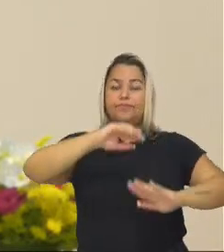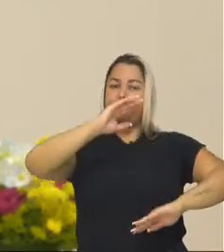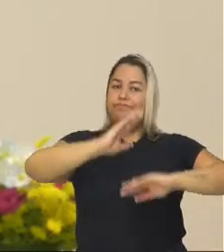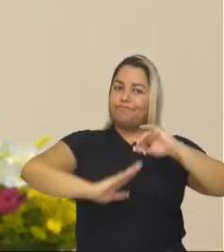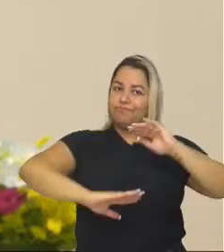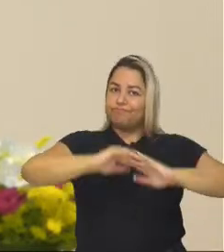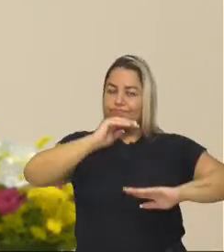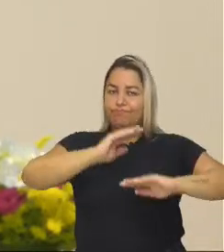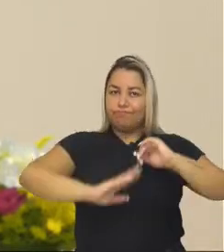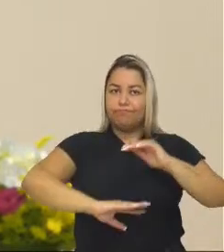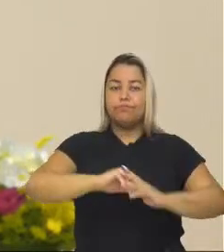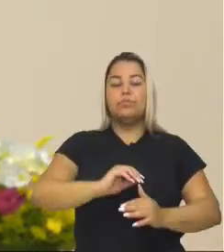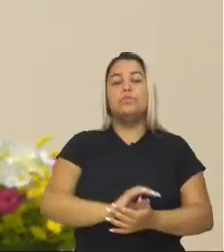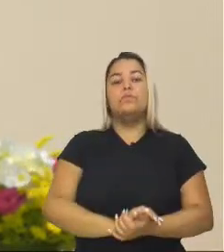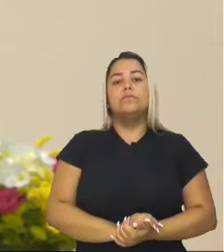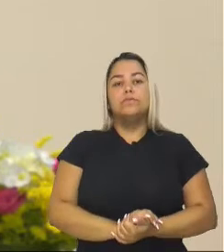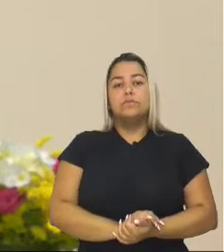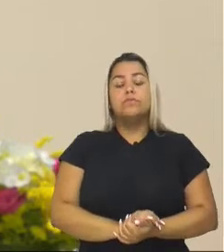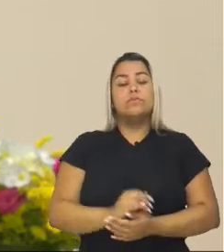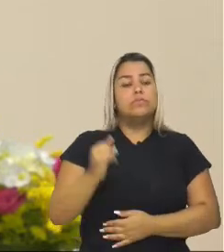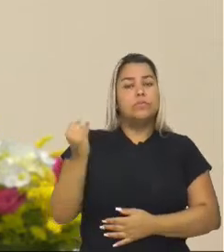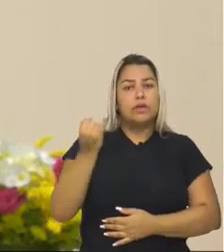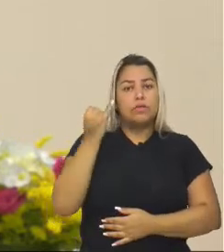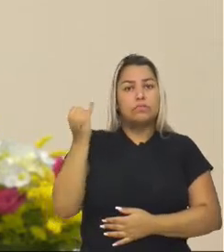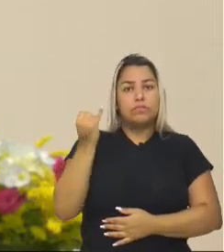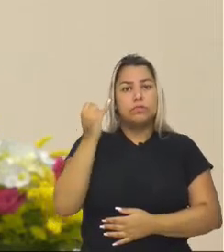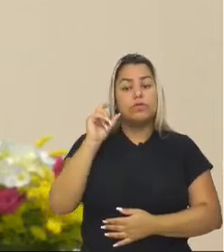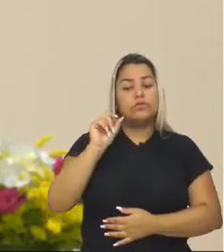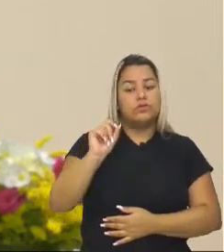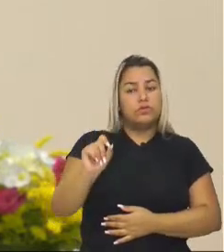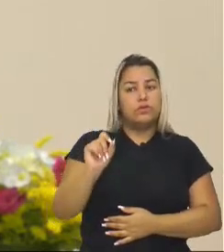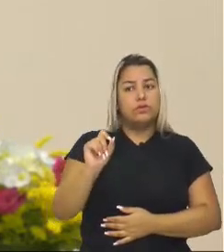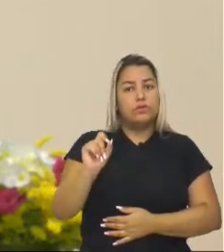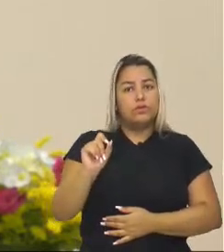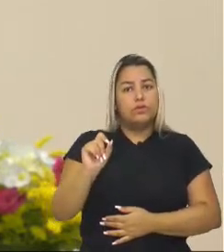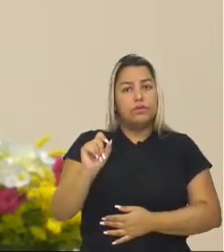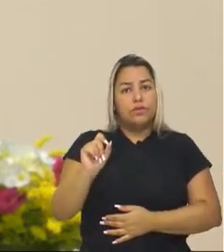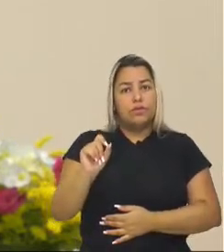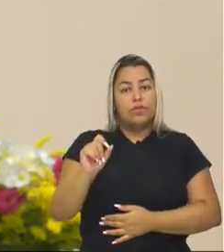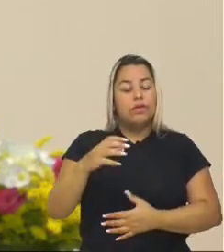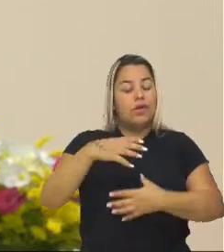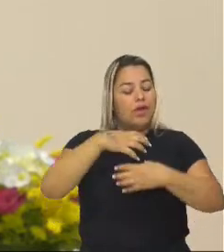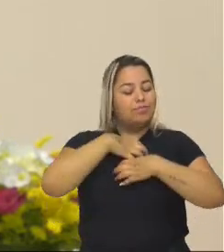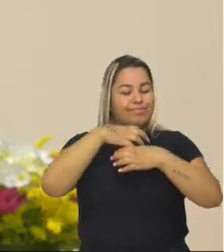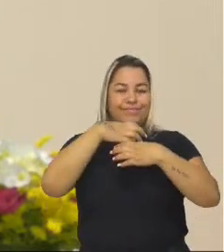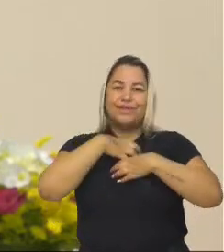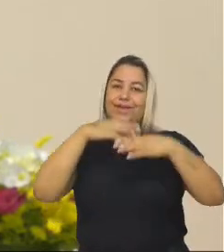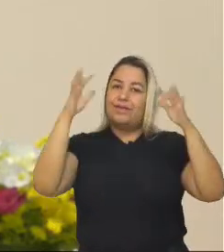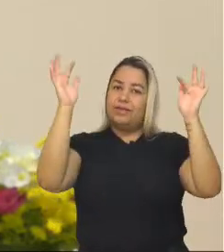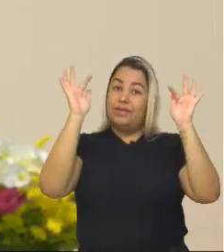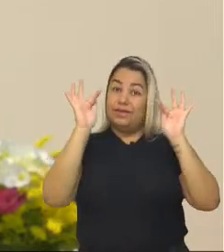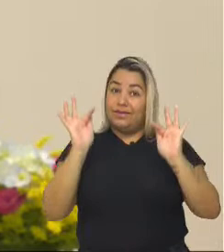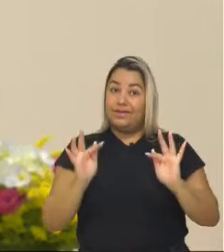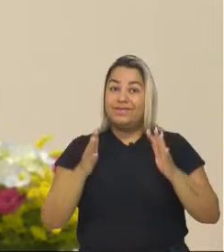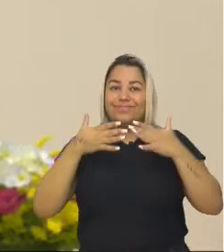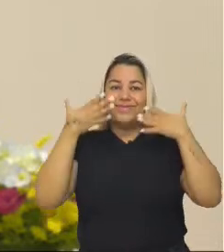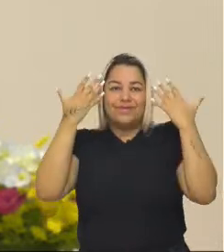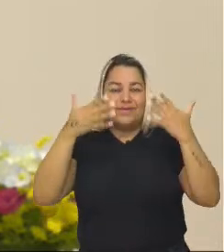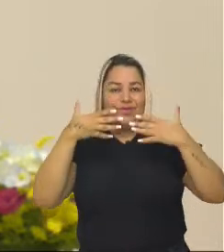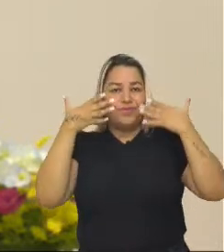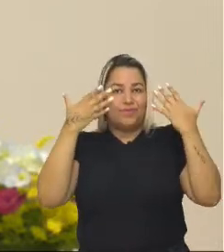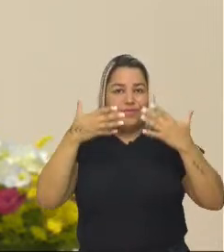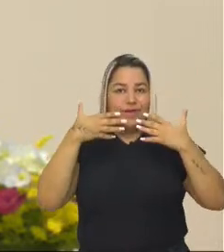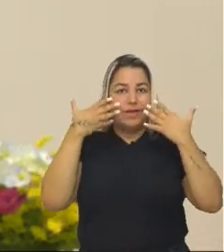profissão, é muito importante. Então, é com muita alegria que faço parte